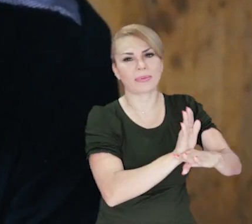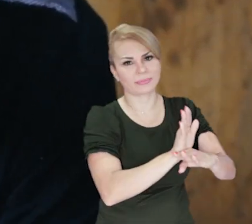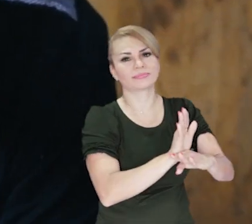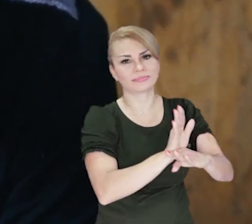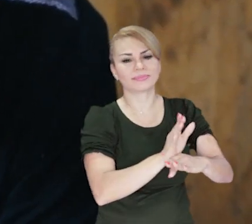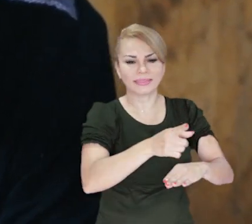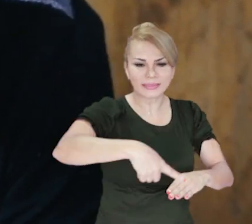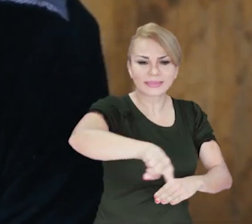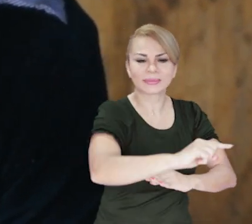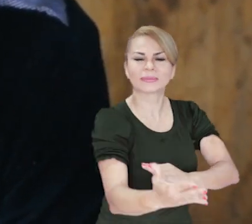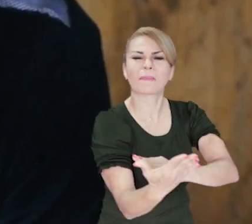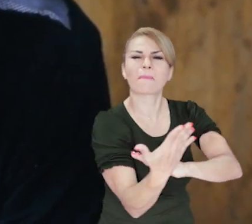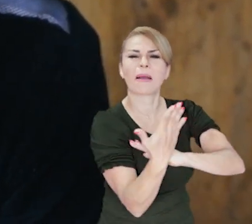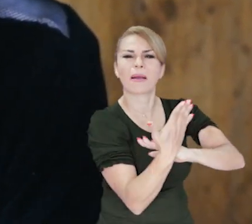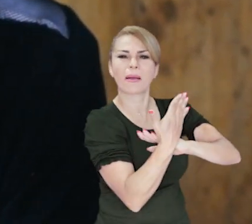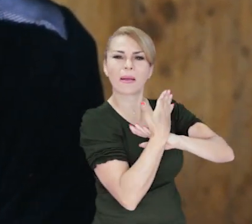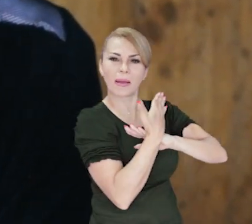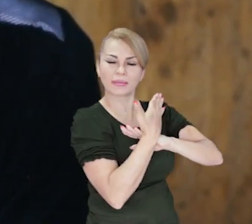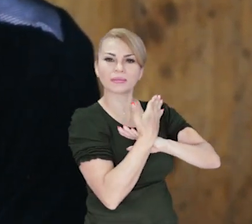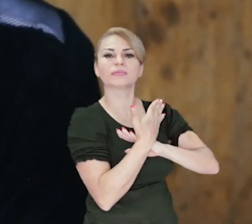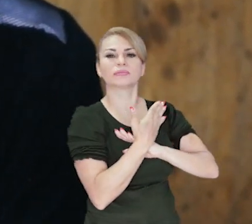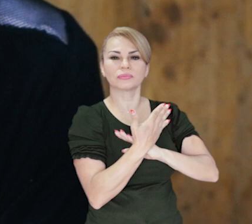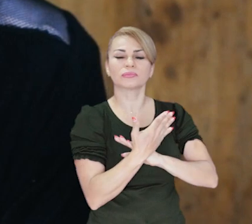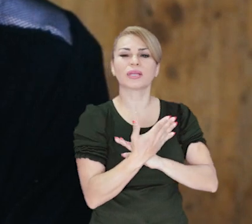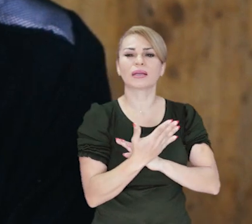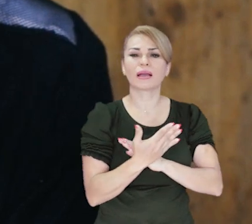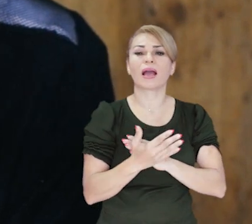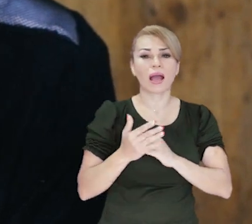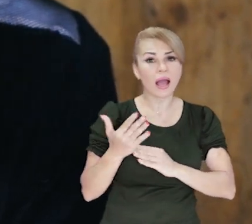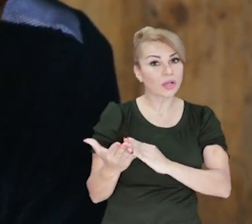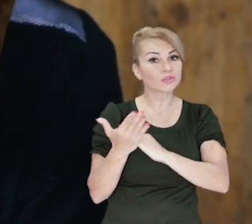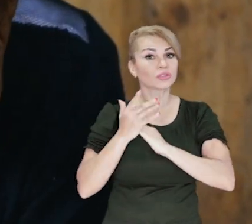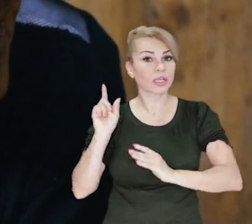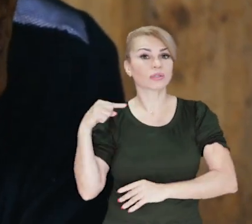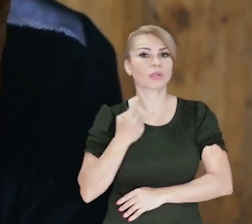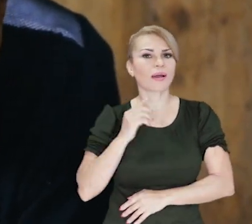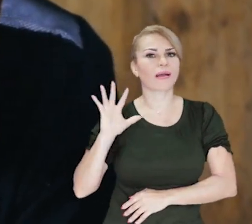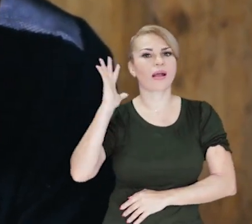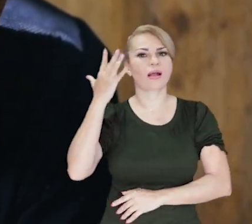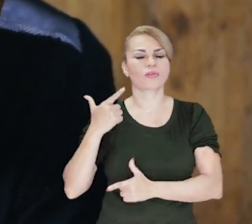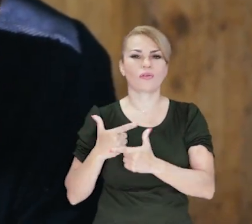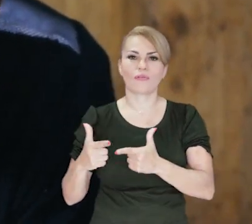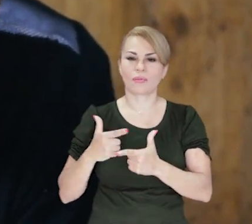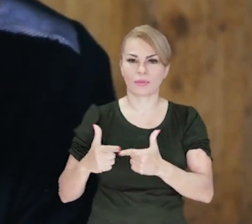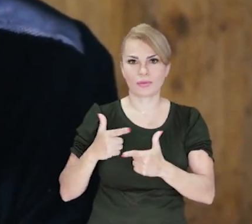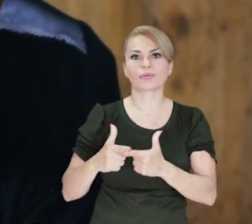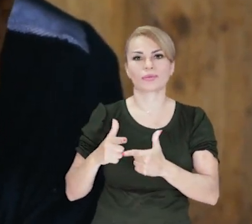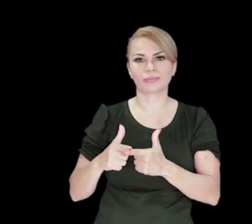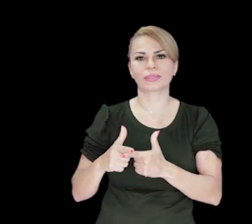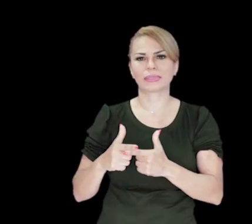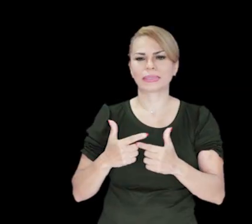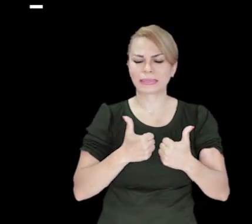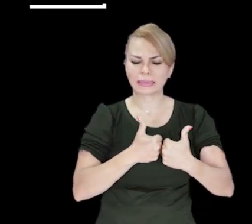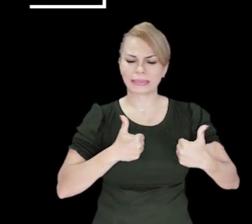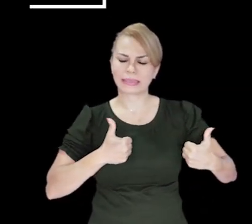De uma forma, de outra, que nós precisar ter eles do nosso lado para nos ajudar.